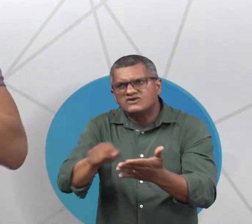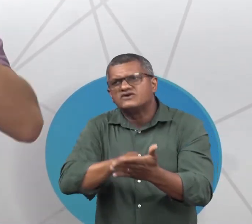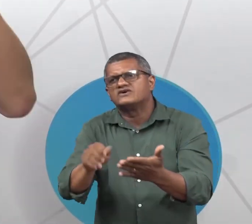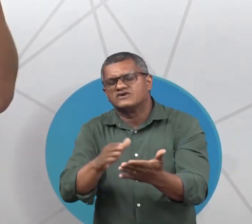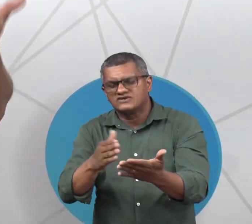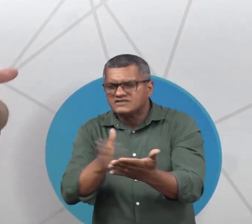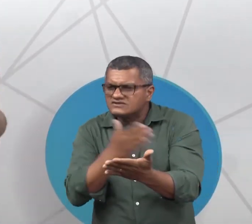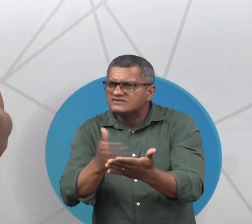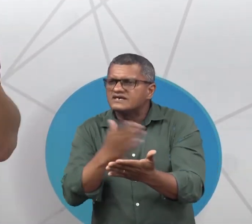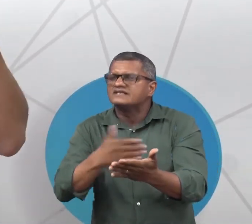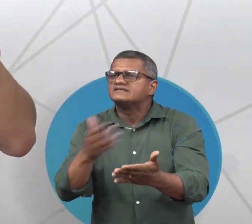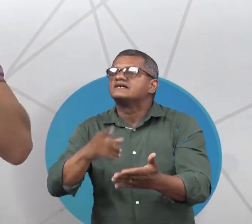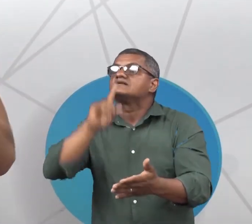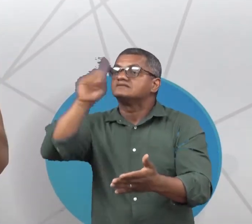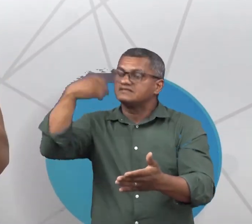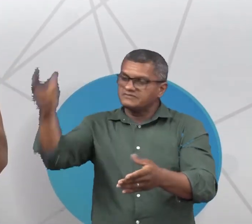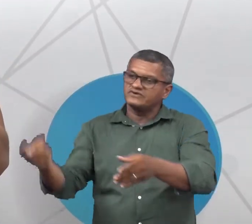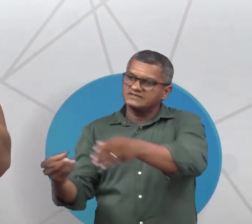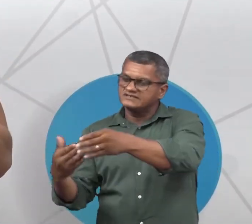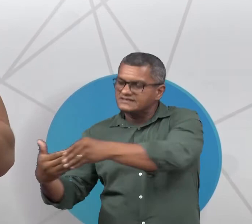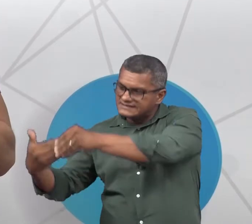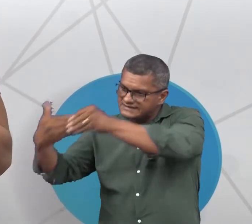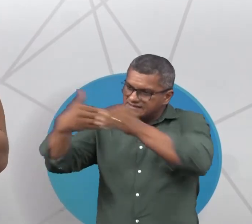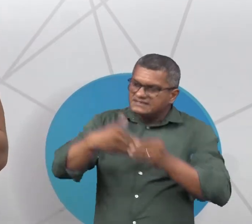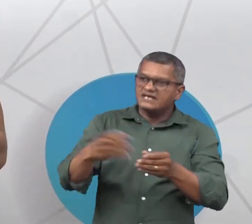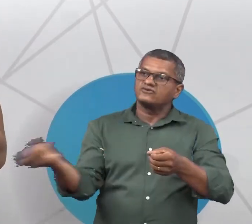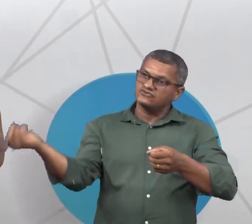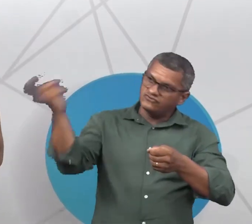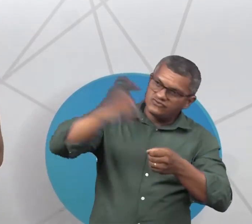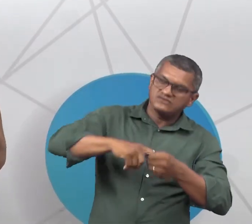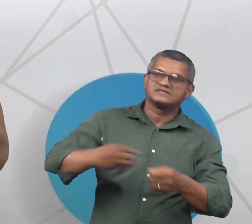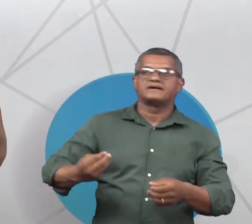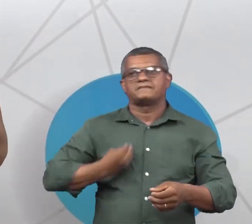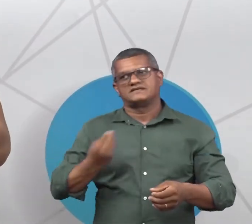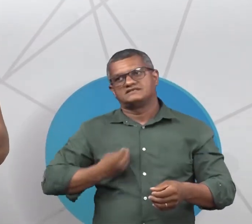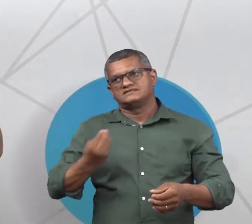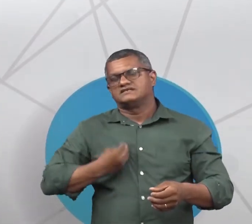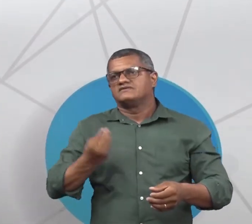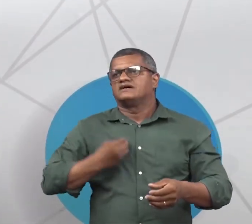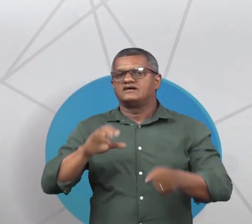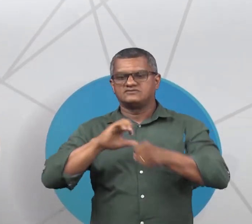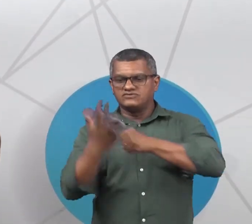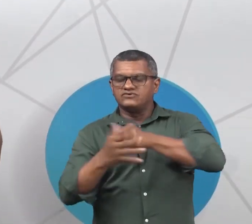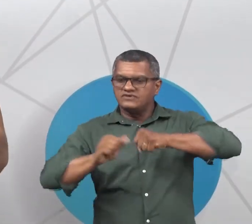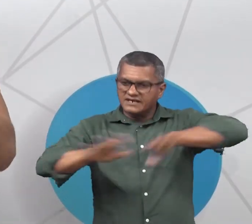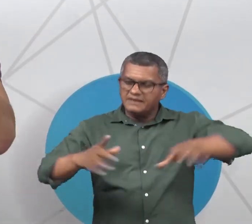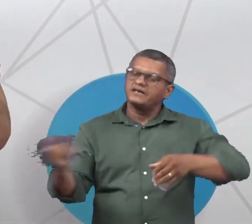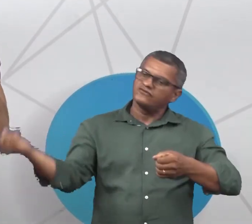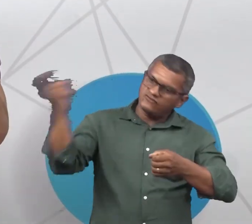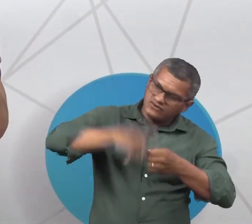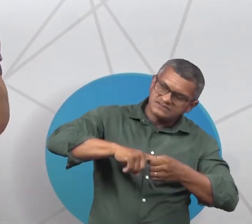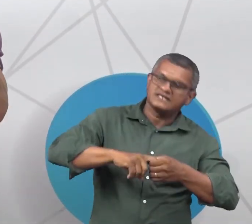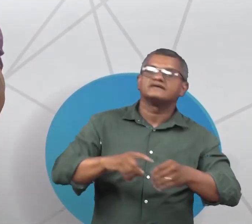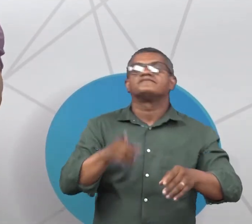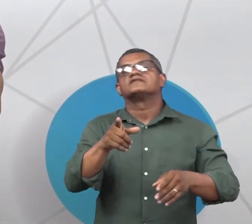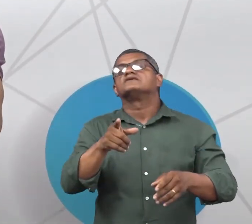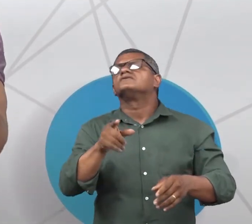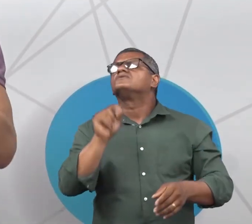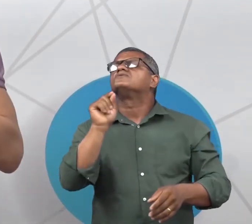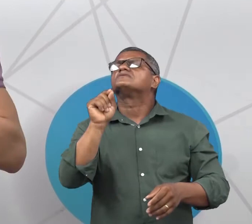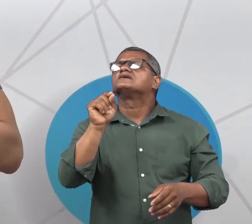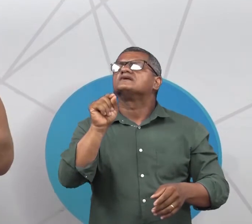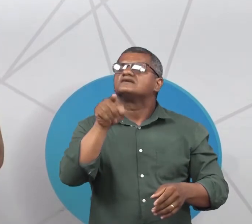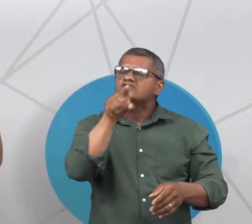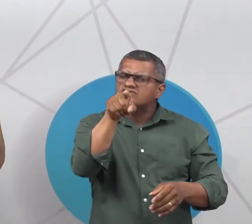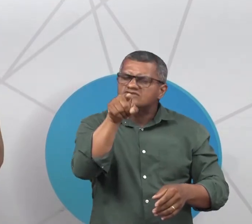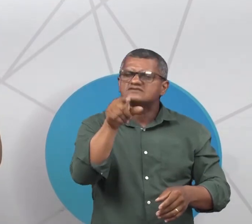caderno, leve depois, quando nós voltarmos às nossas aulas presenciais, os seus apontamentos. O que é que você consegue